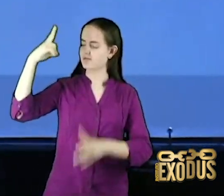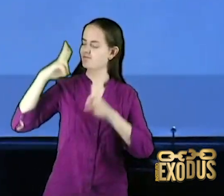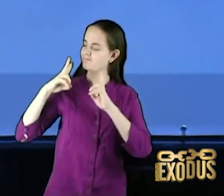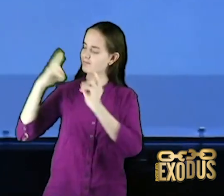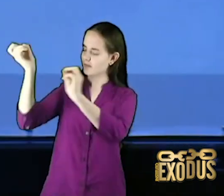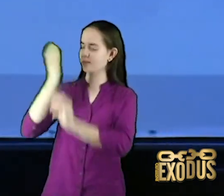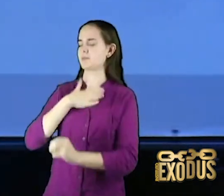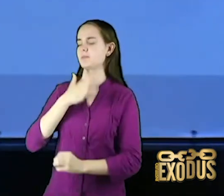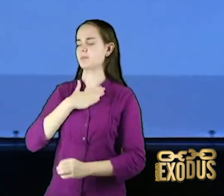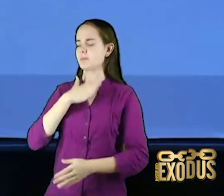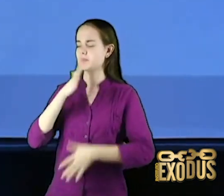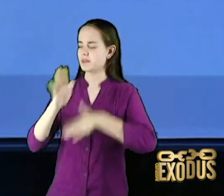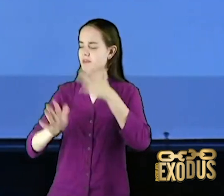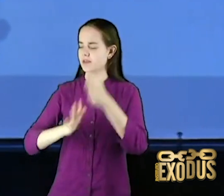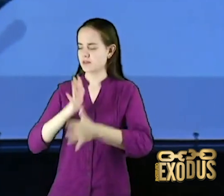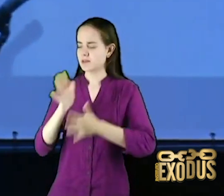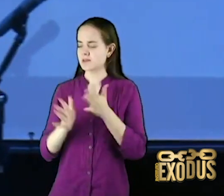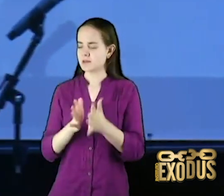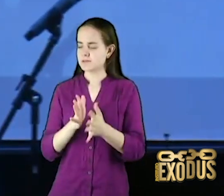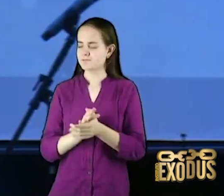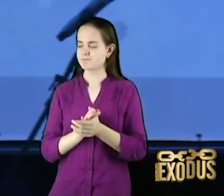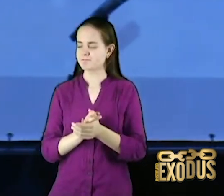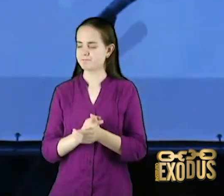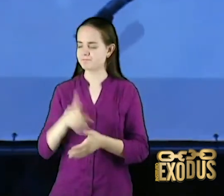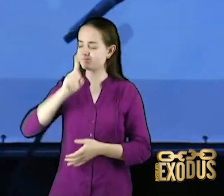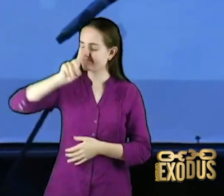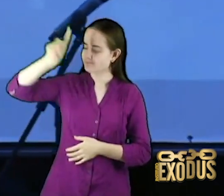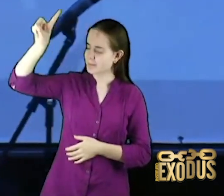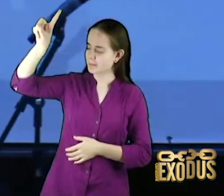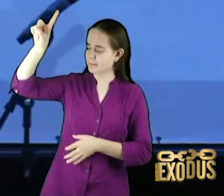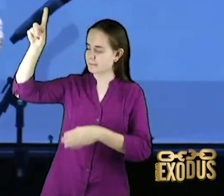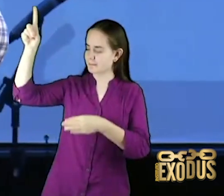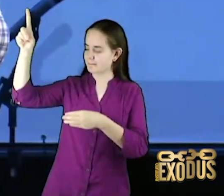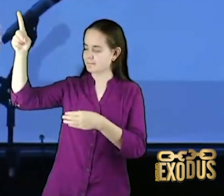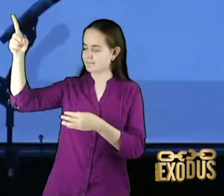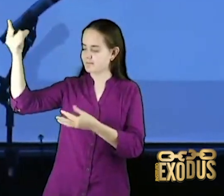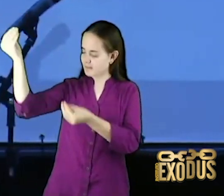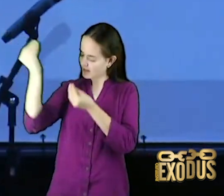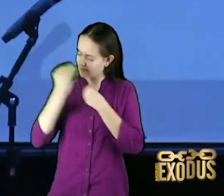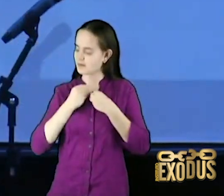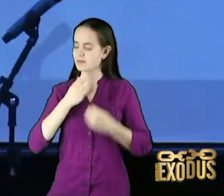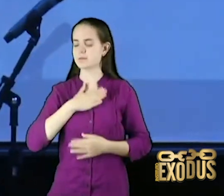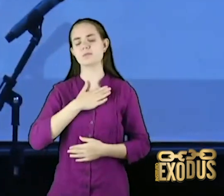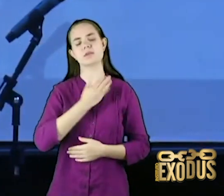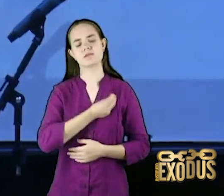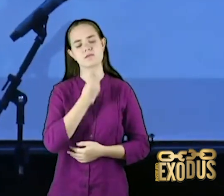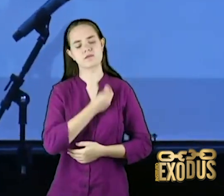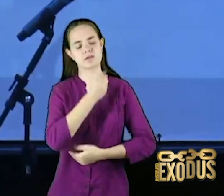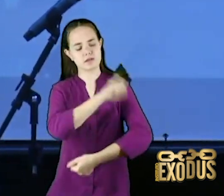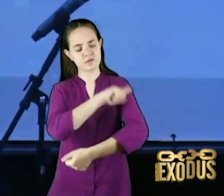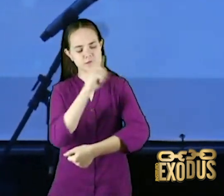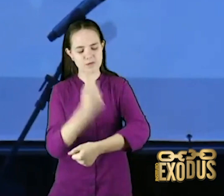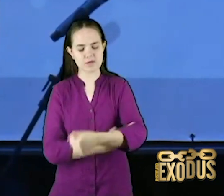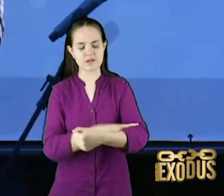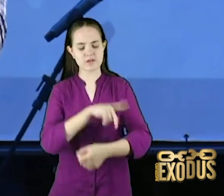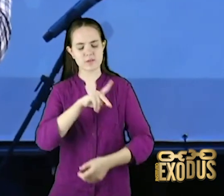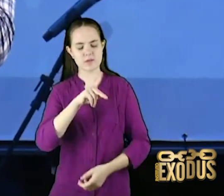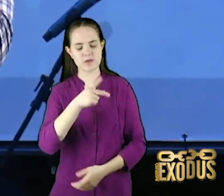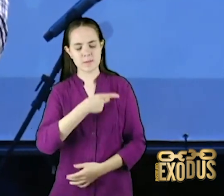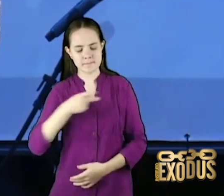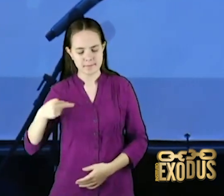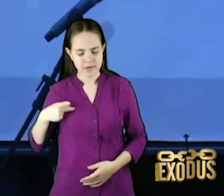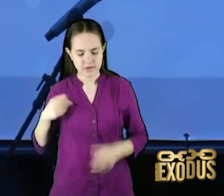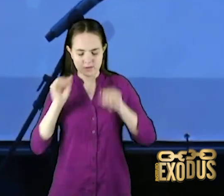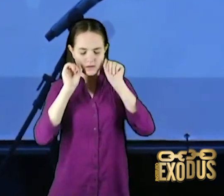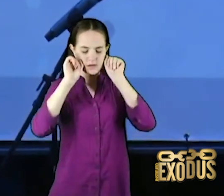ouve. E foi o Senhor que deu na minha vida autoridade para pastorear,